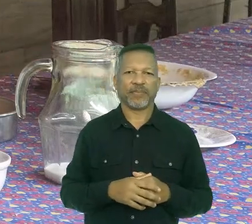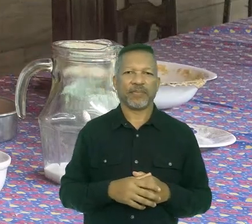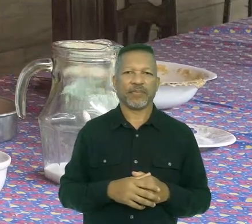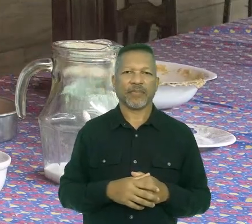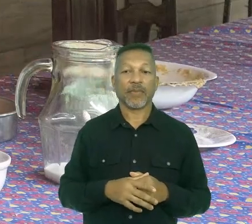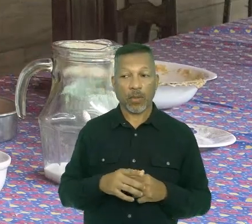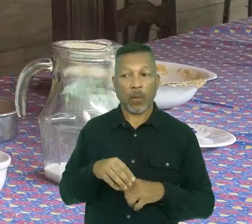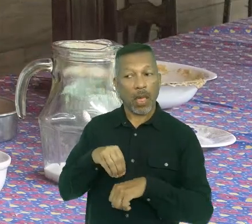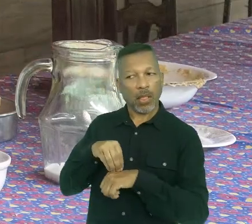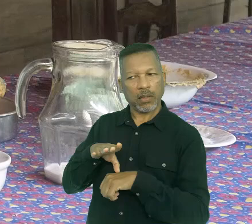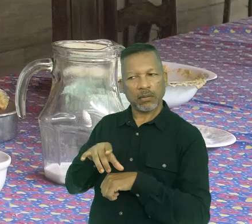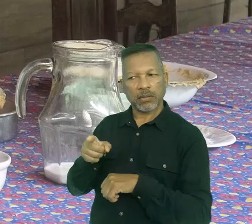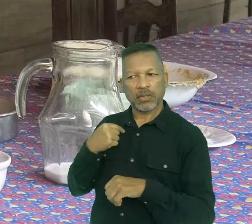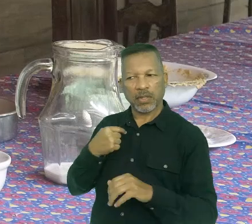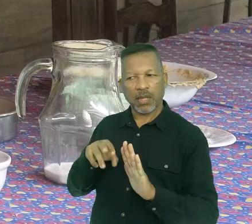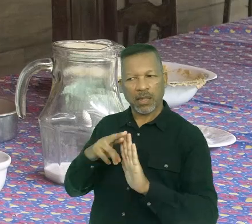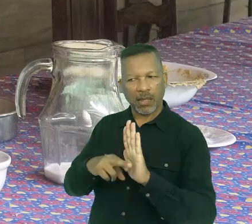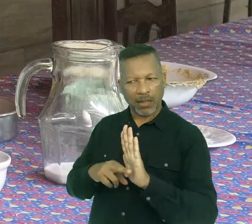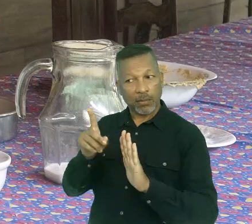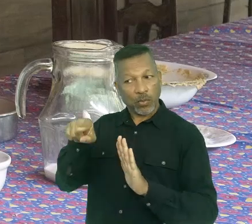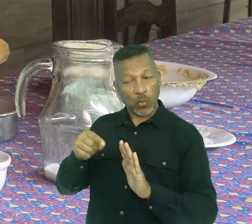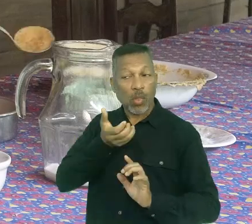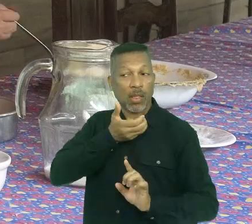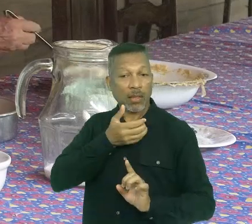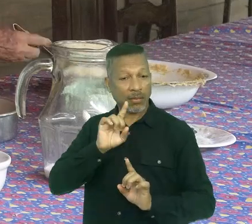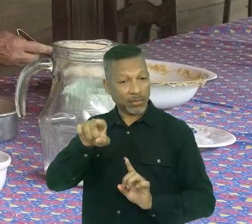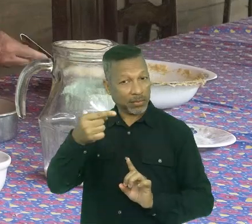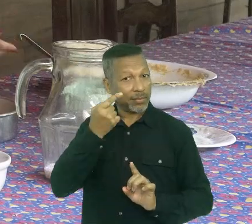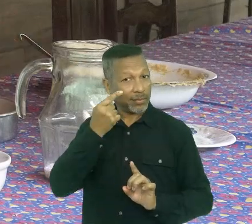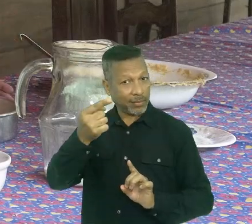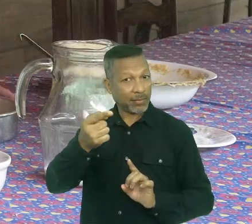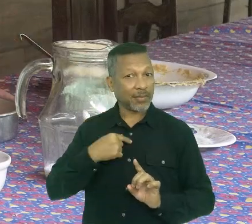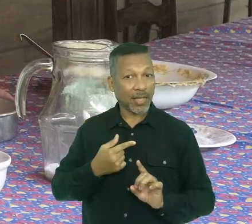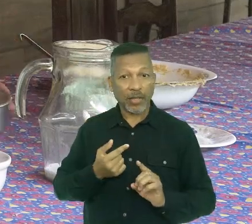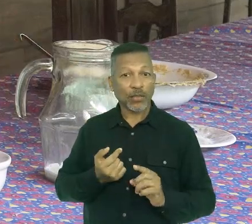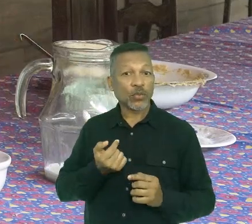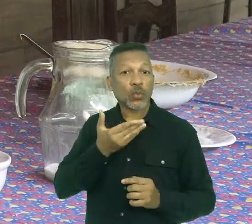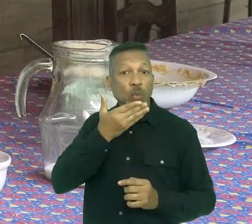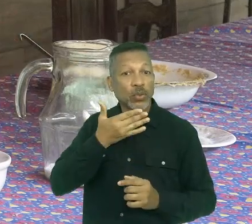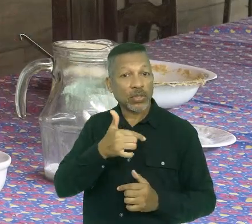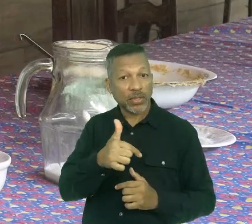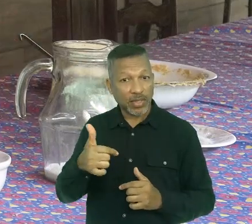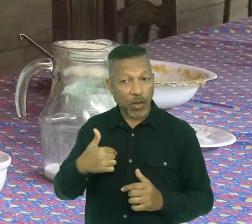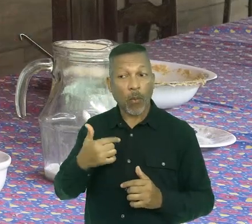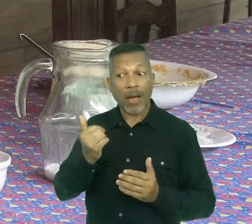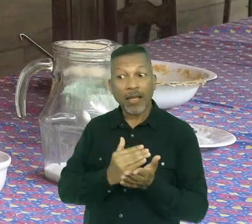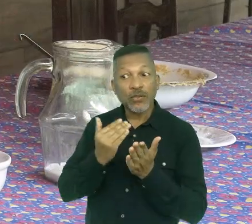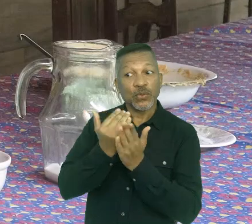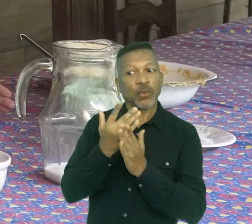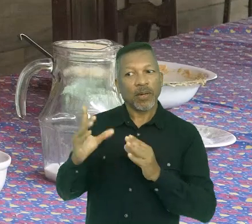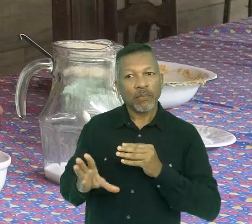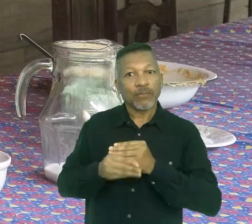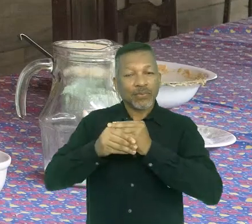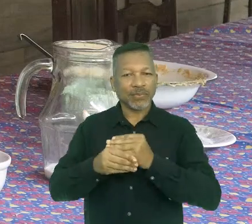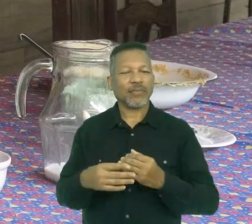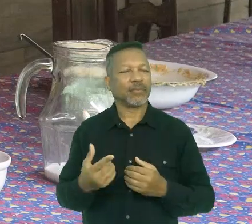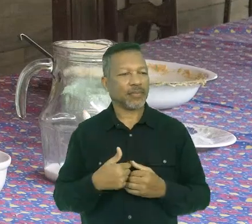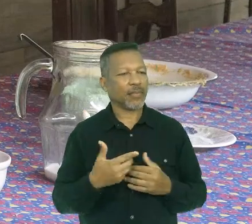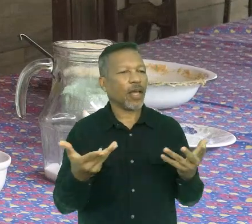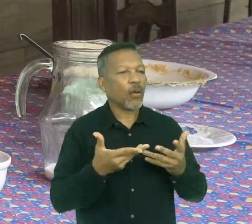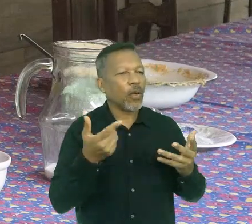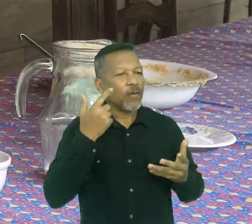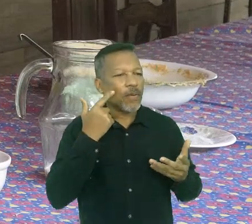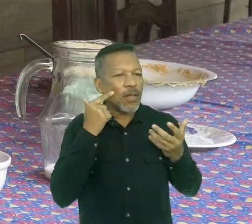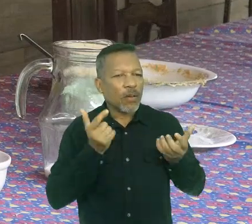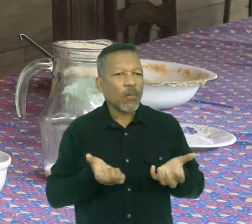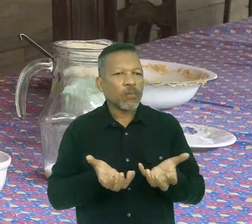Uma dica também de receita, né, pro Natal. Para É quem muito ainda não tem o gostoso. doce ou mais um para acrescentar. Olha, agora eu vou colocar